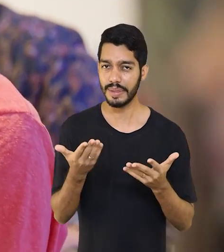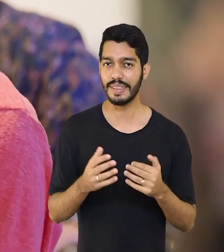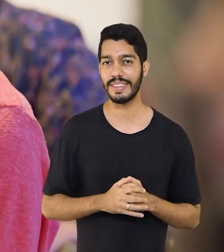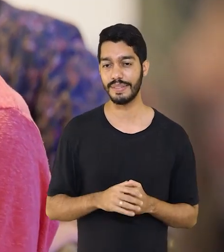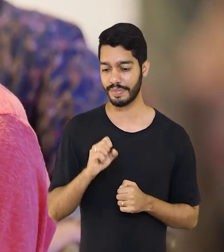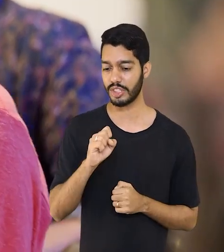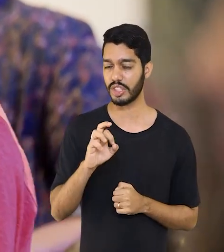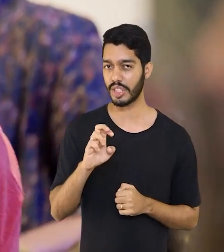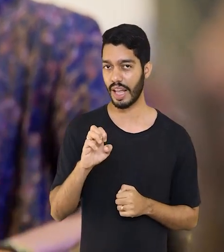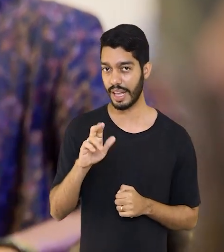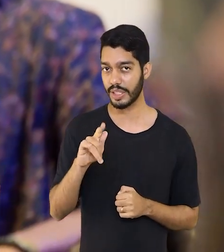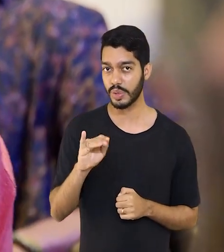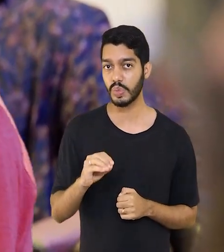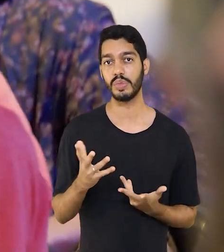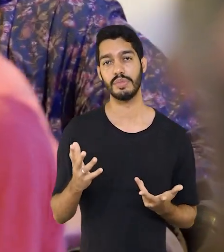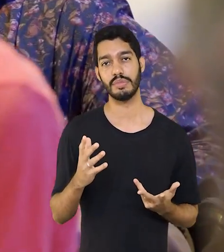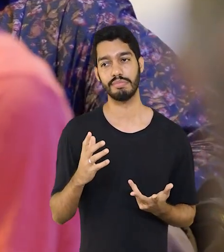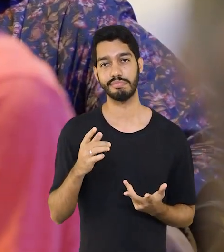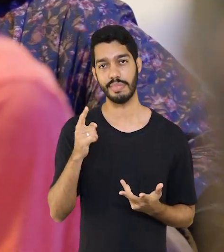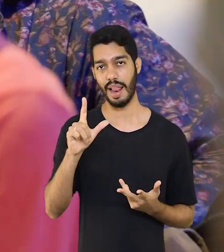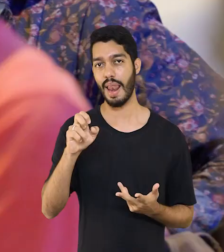Sérgio, né? Leonardo também, com as